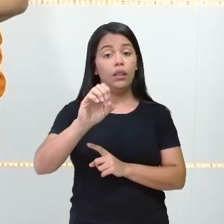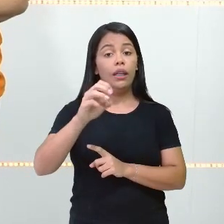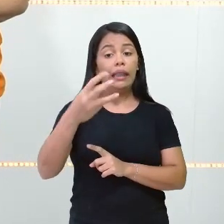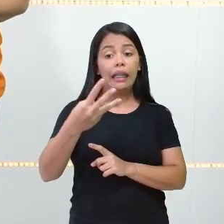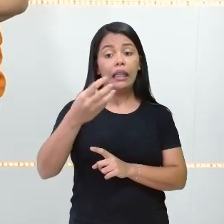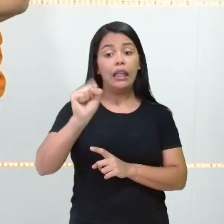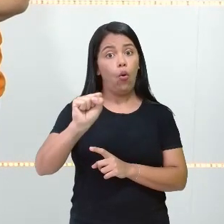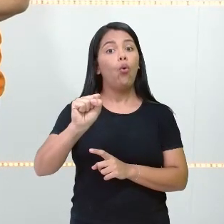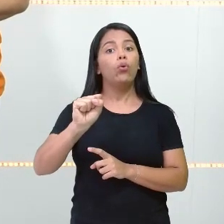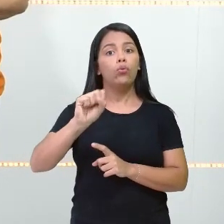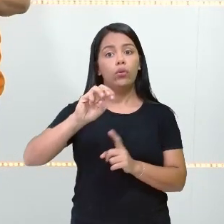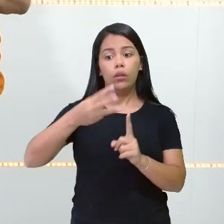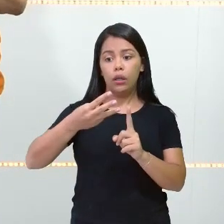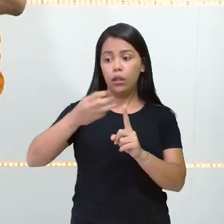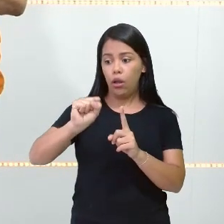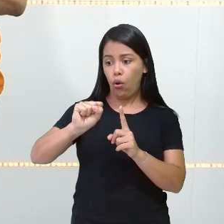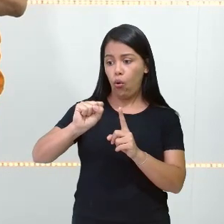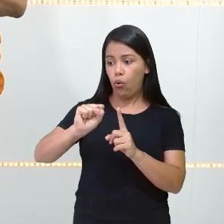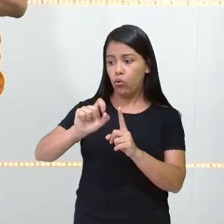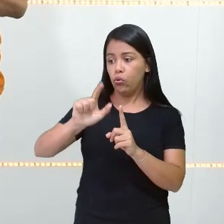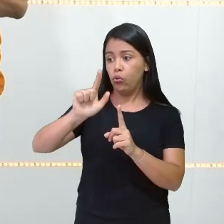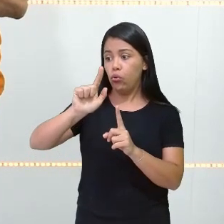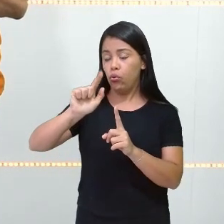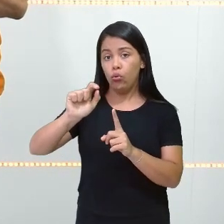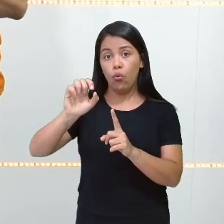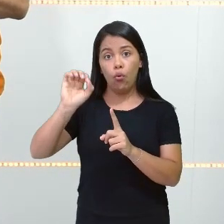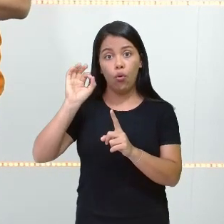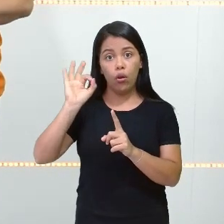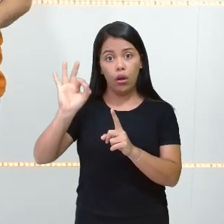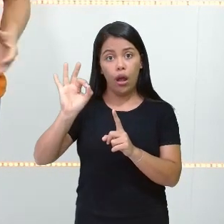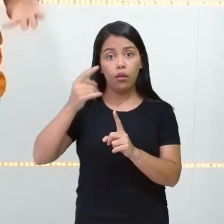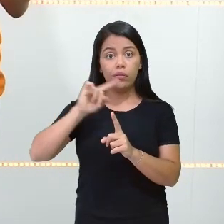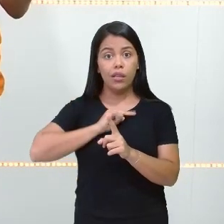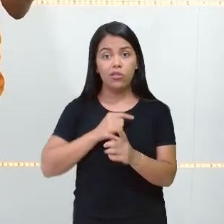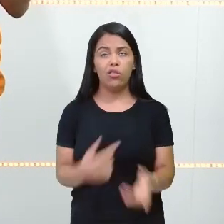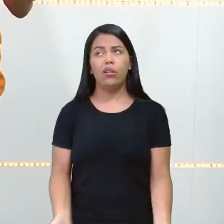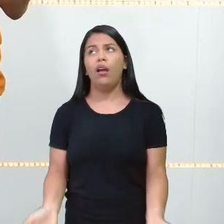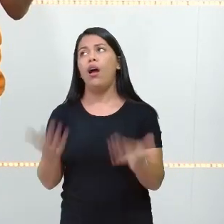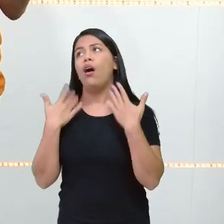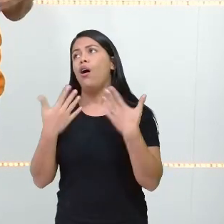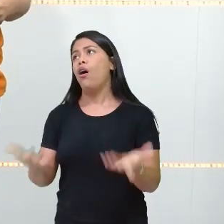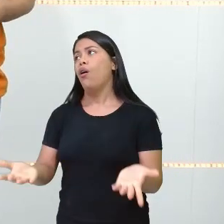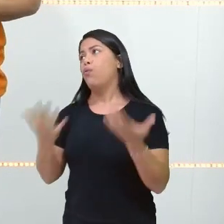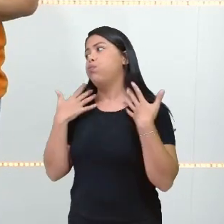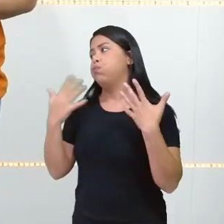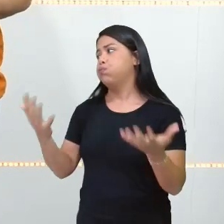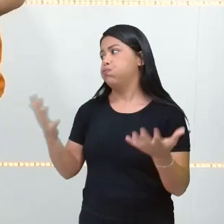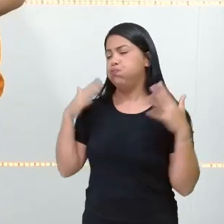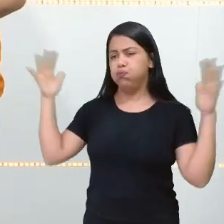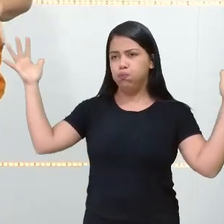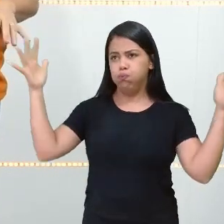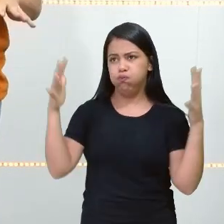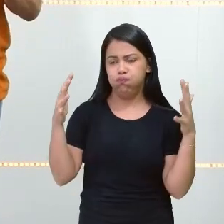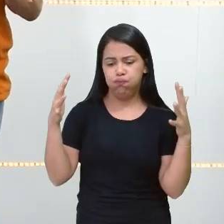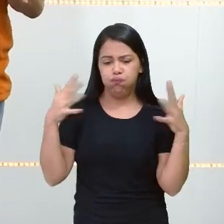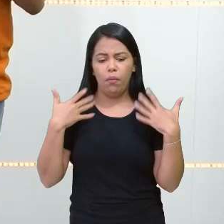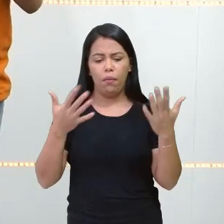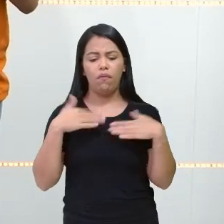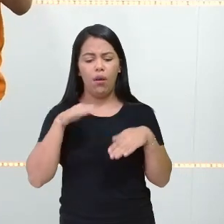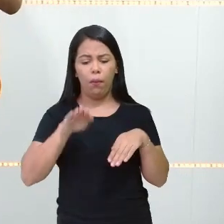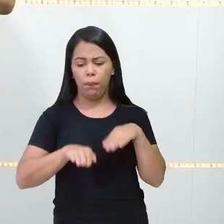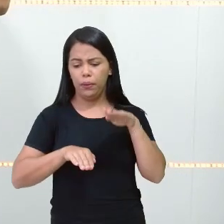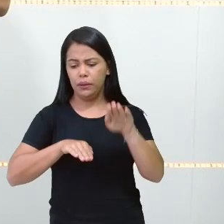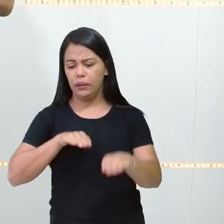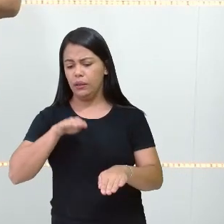reclama, né? Queima a pele da gente, aquele sol muito quente, fica aquele abafado, você pisa no chão e parece que